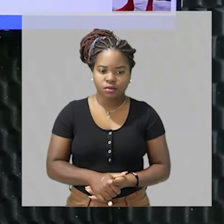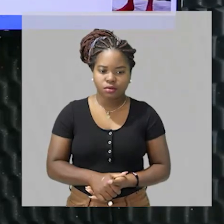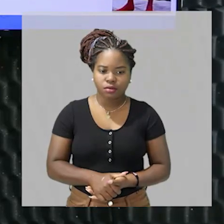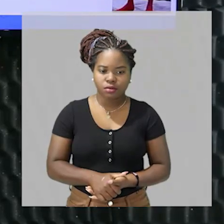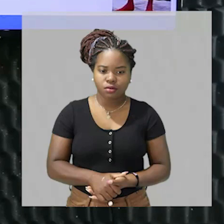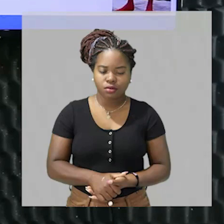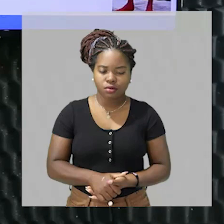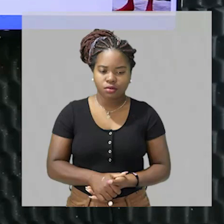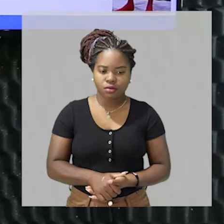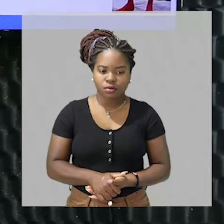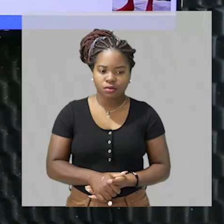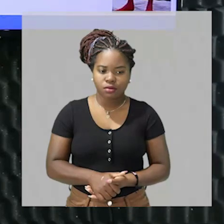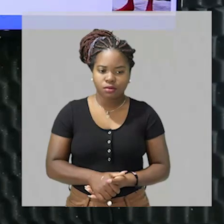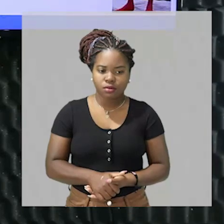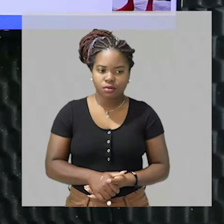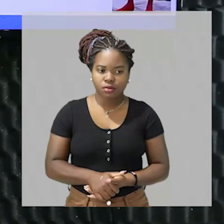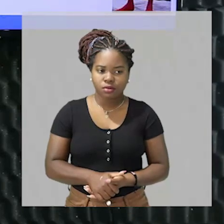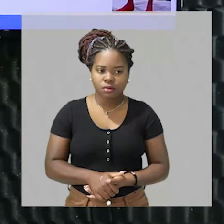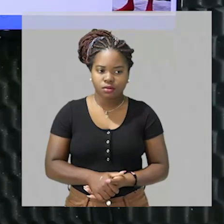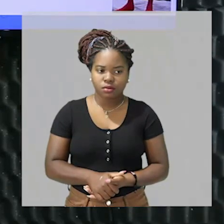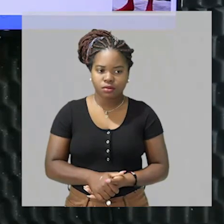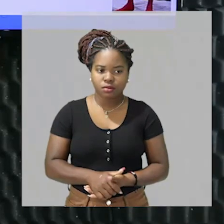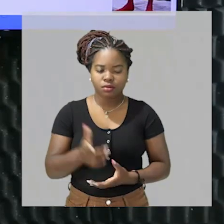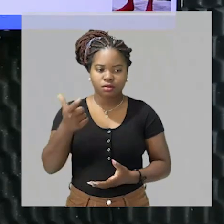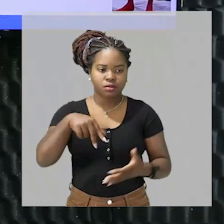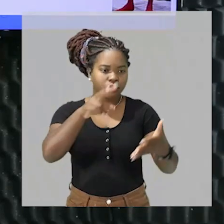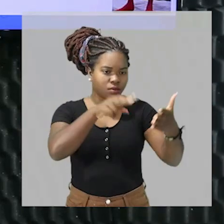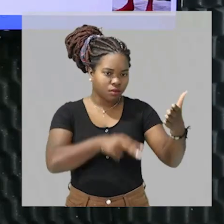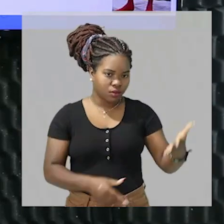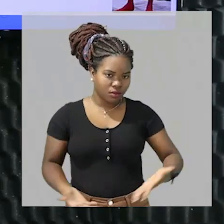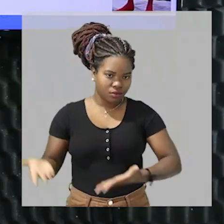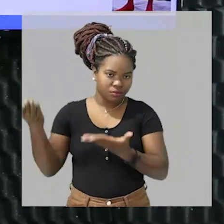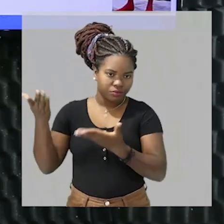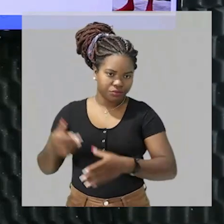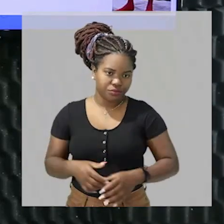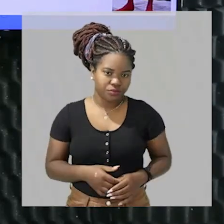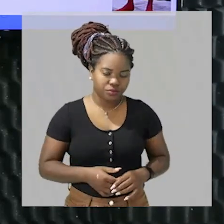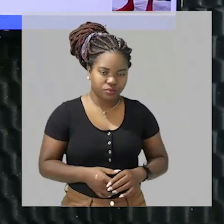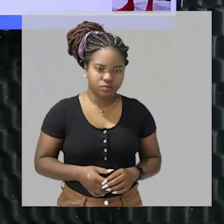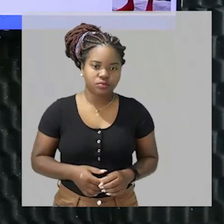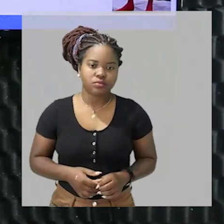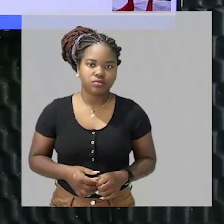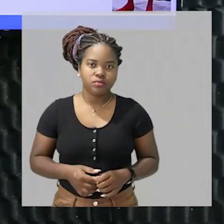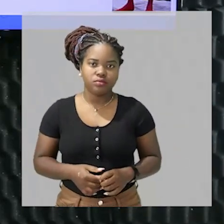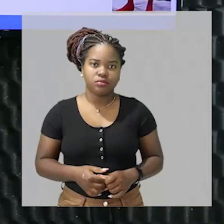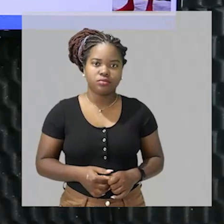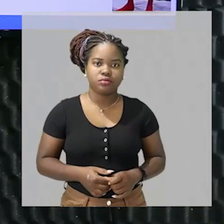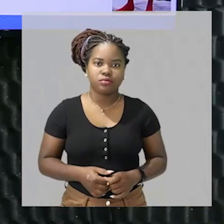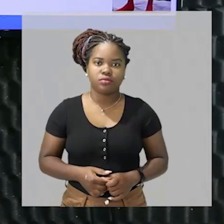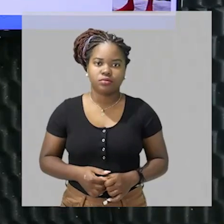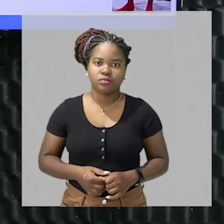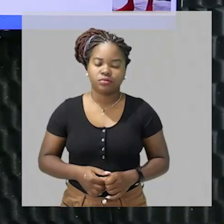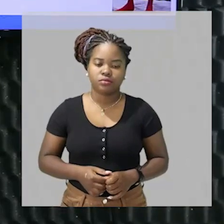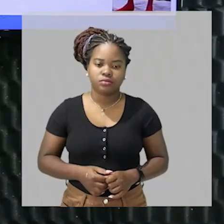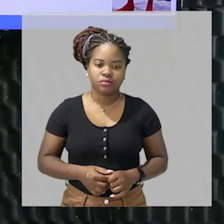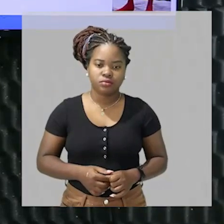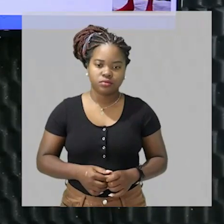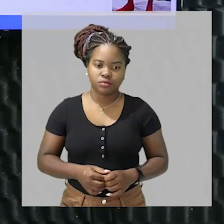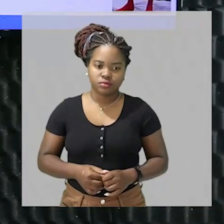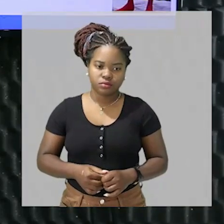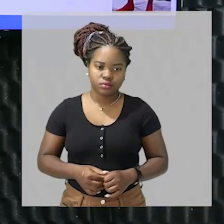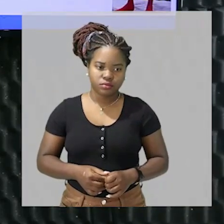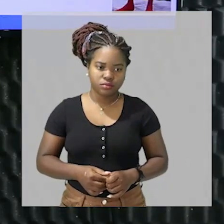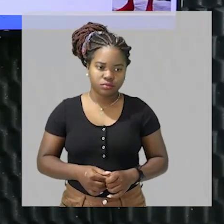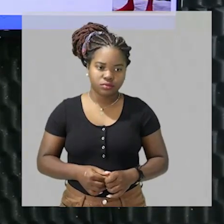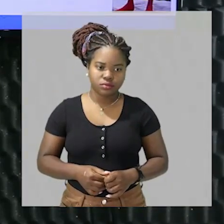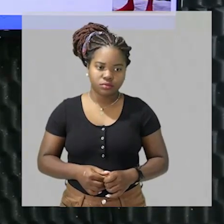mais impressionais da natureza. E pelos sensoriais das aranhas, que estão espalhados por todo o corpo, funcionam